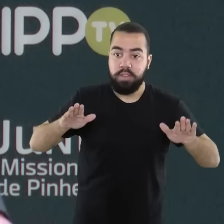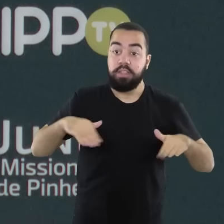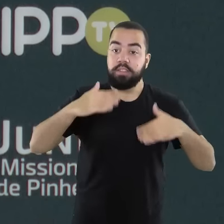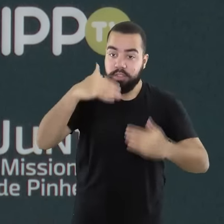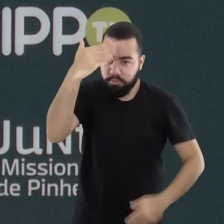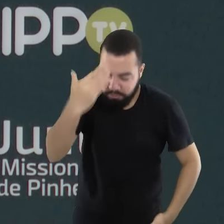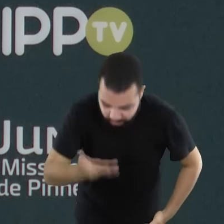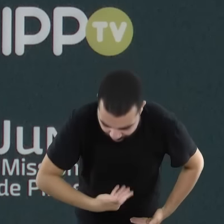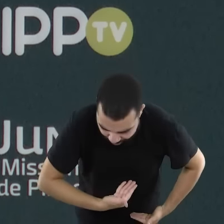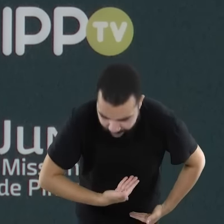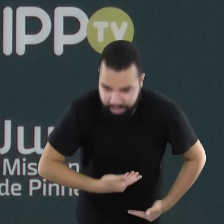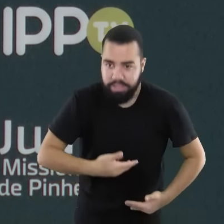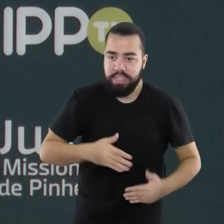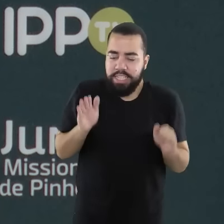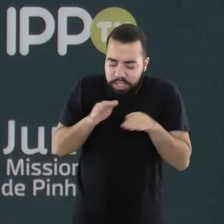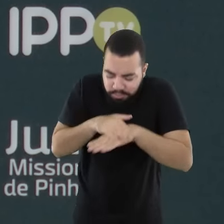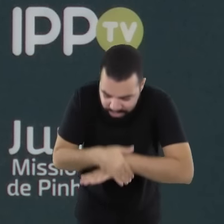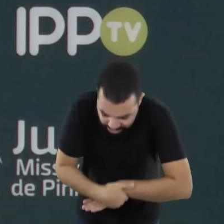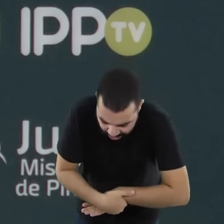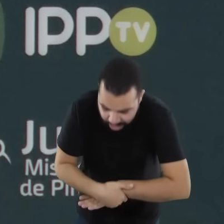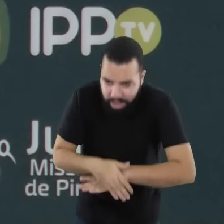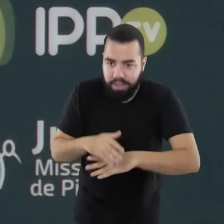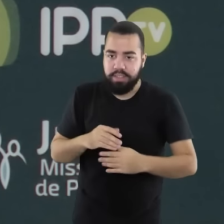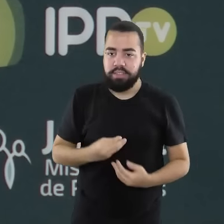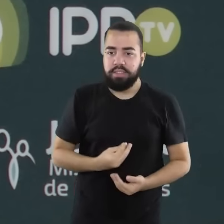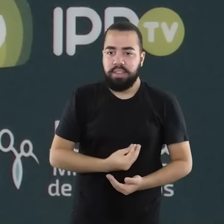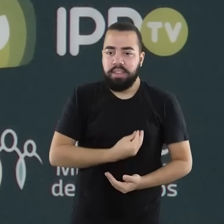sentido da palavra humildade.